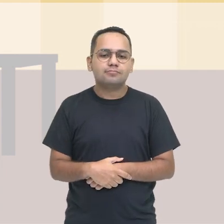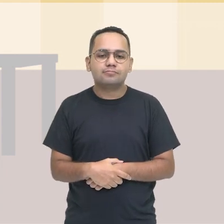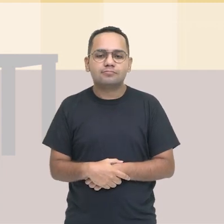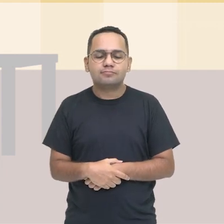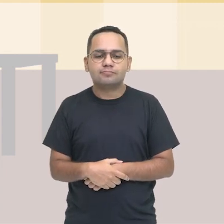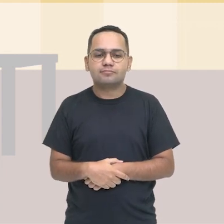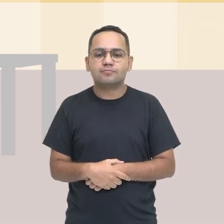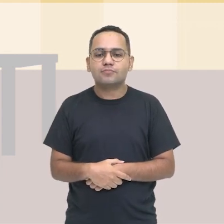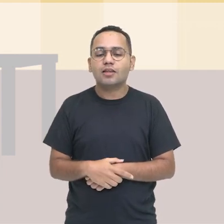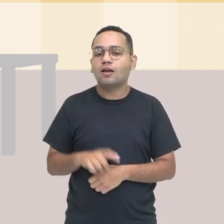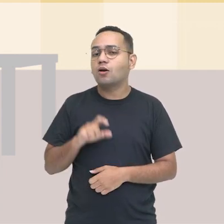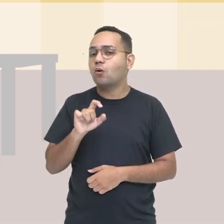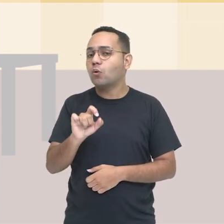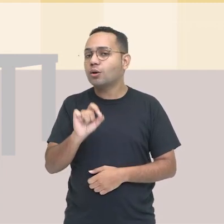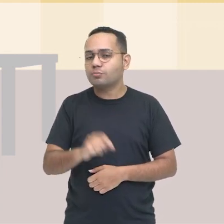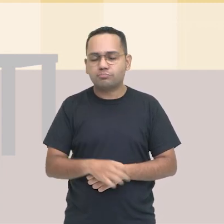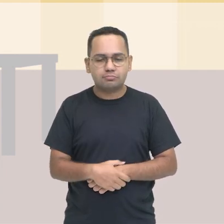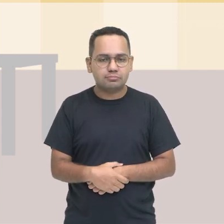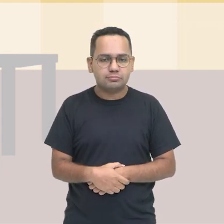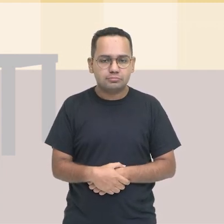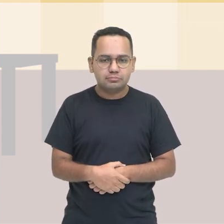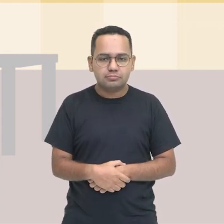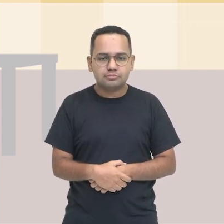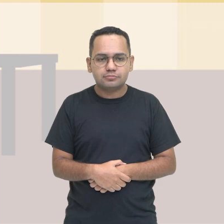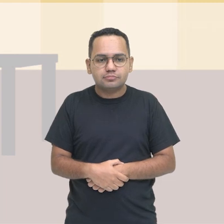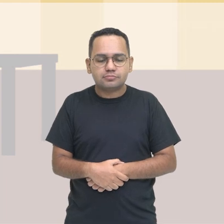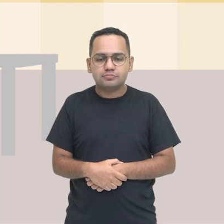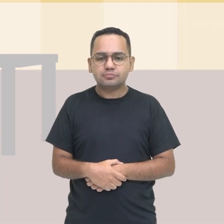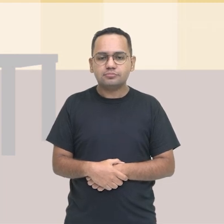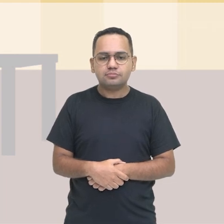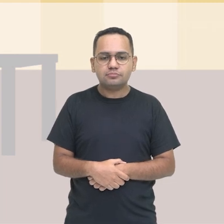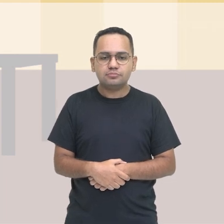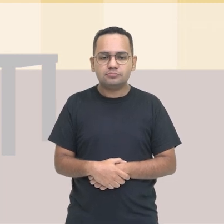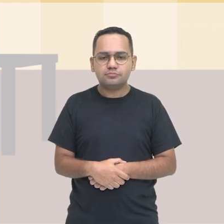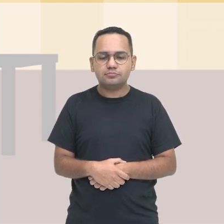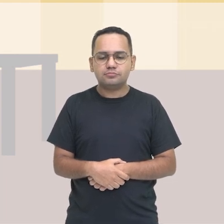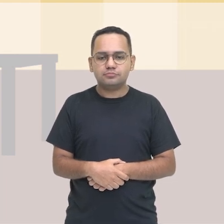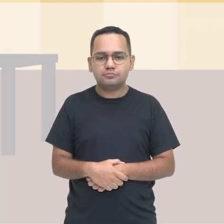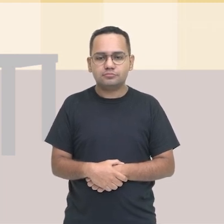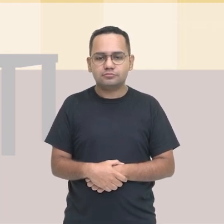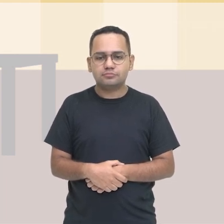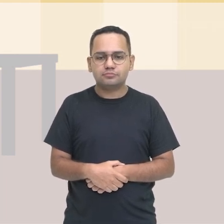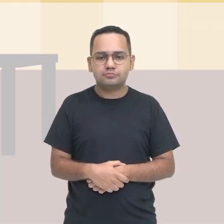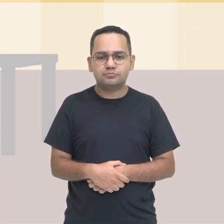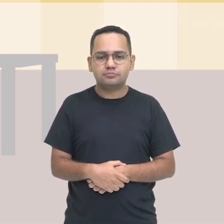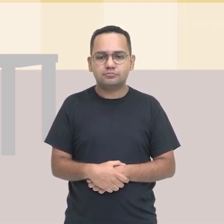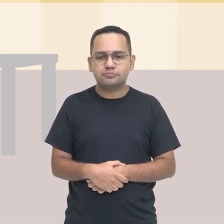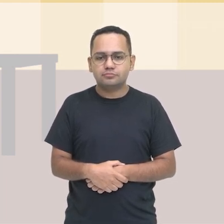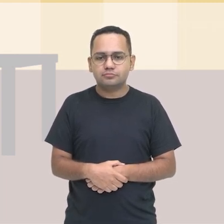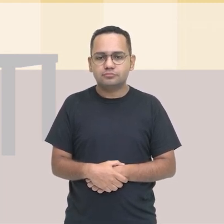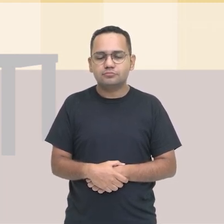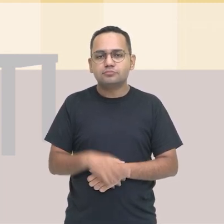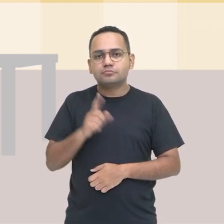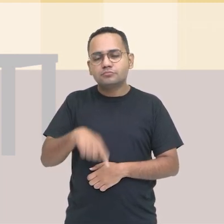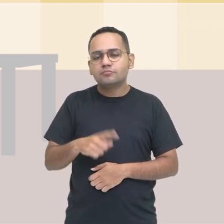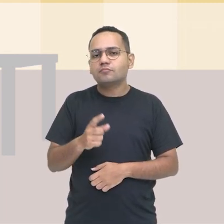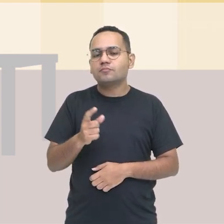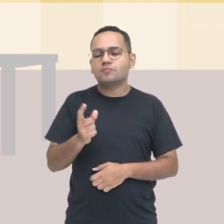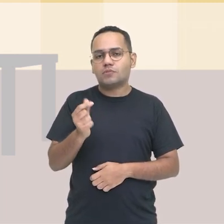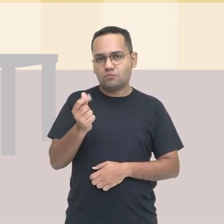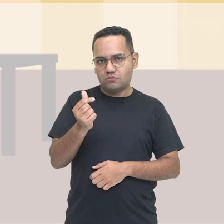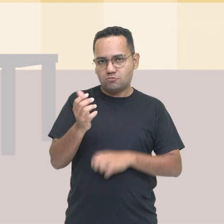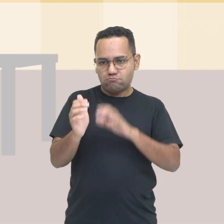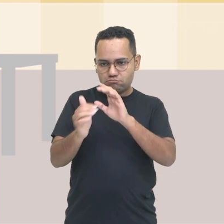concavidade voltada para baixo, ela garante que essa função está representando o lucro máximo